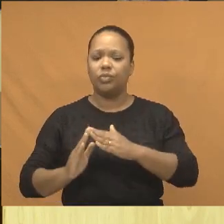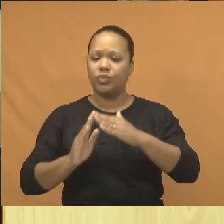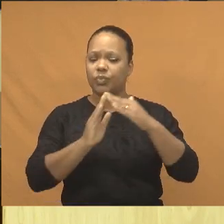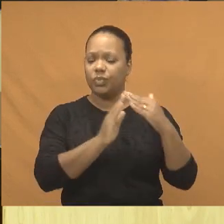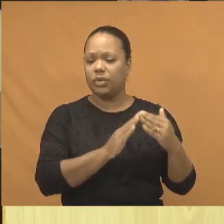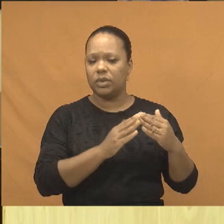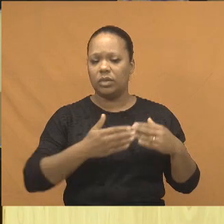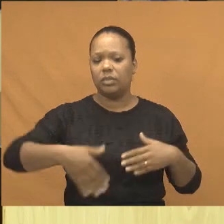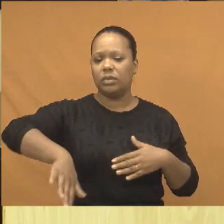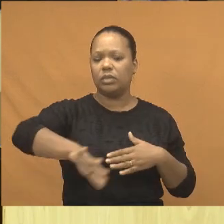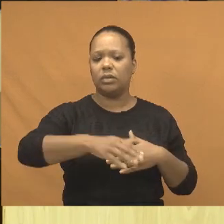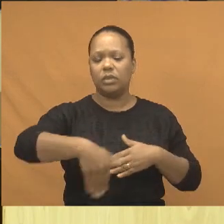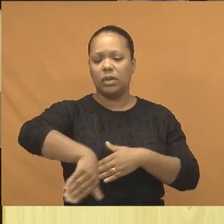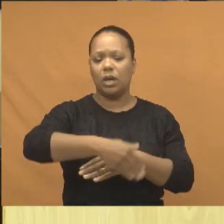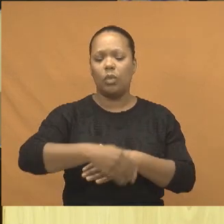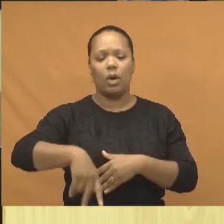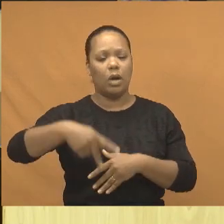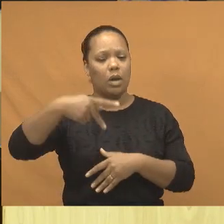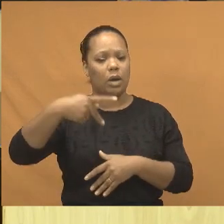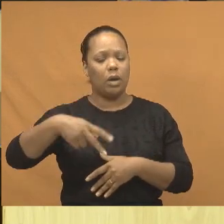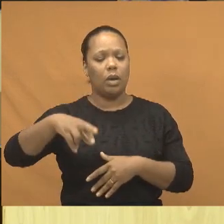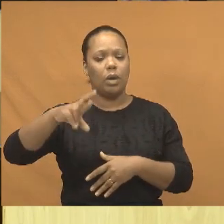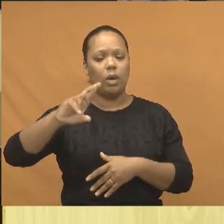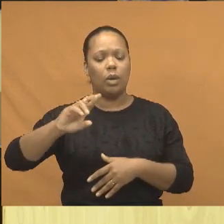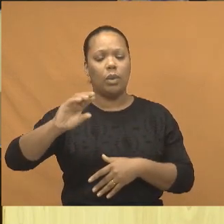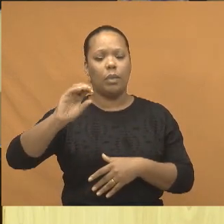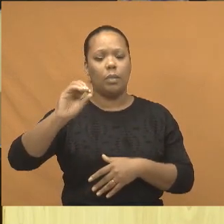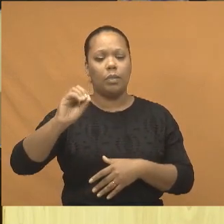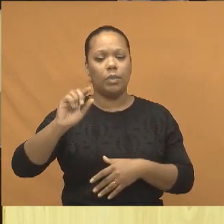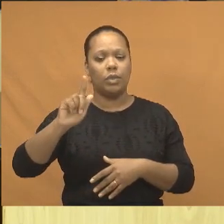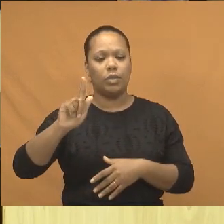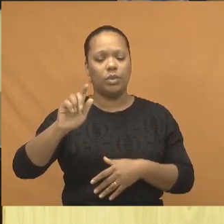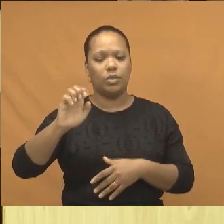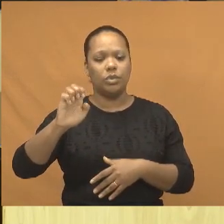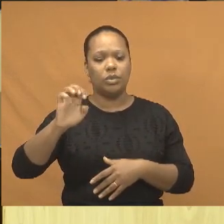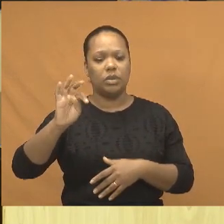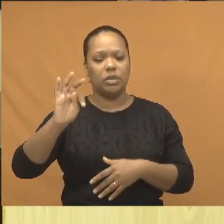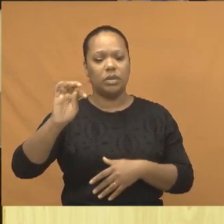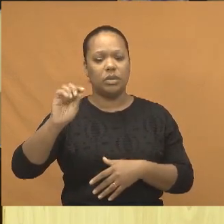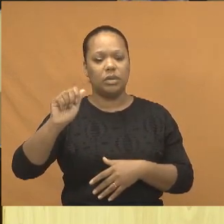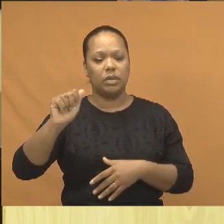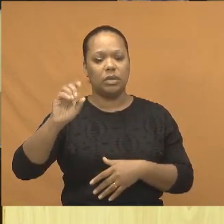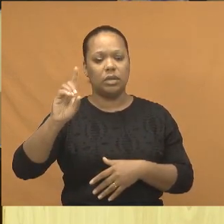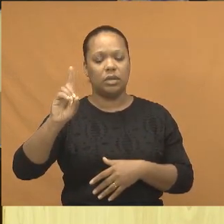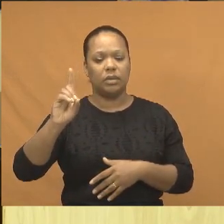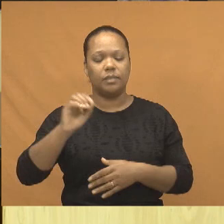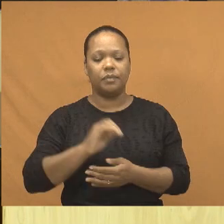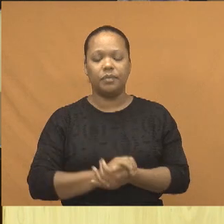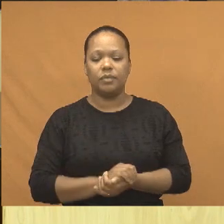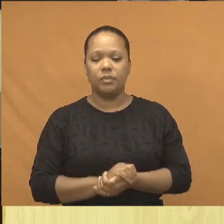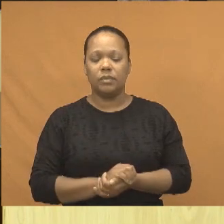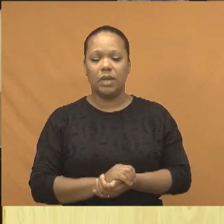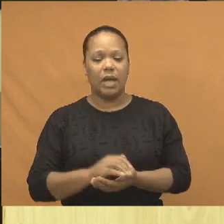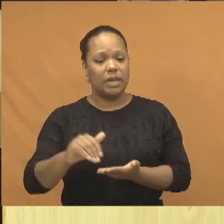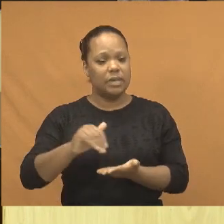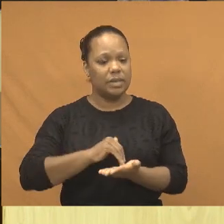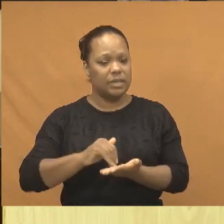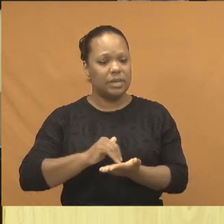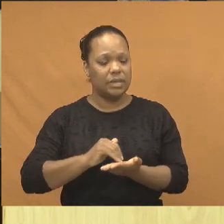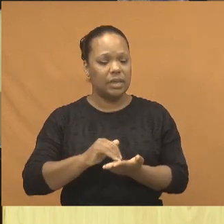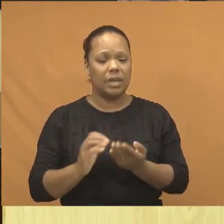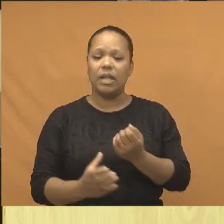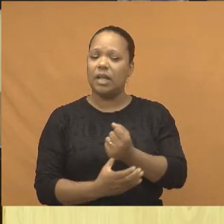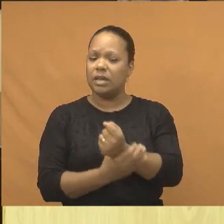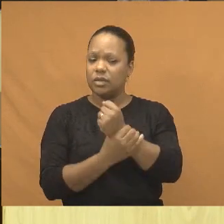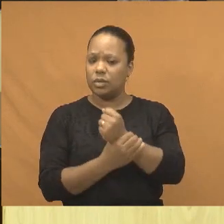existente na rua Projetada, no bairro Santa Cruz dos Lázaros. Primeiro, a Secretaria de Segurança e Defesa do Cidadão tem conhecimento do